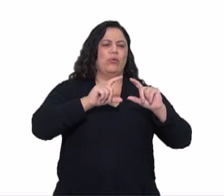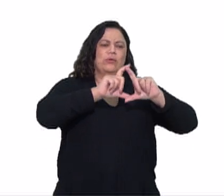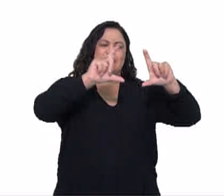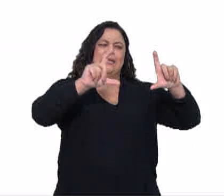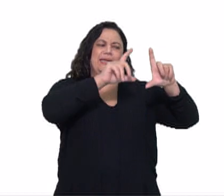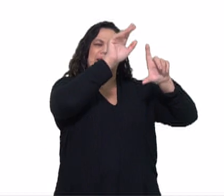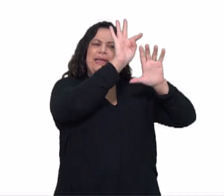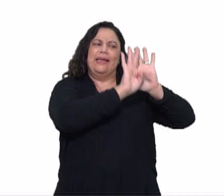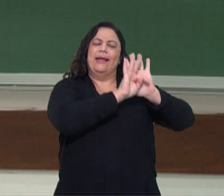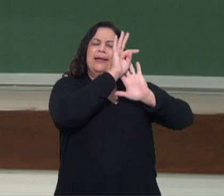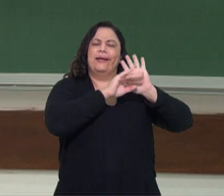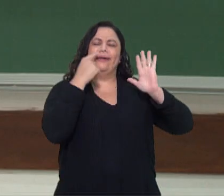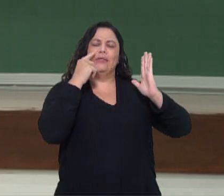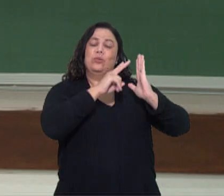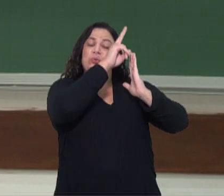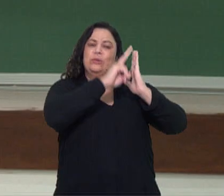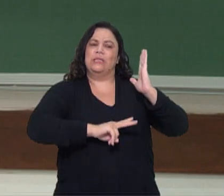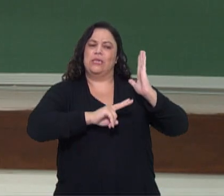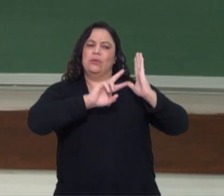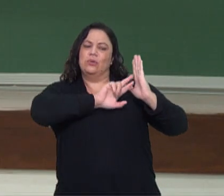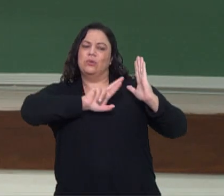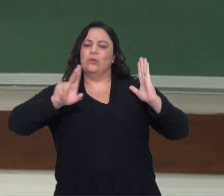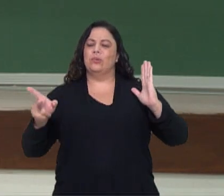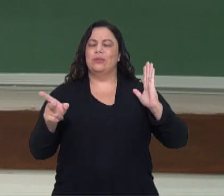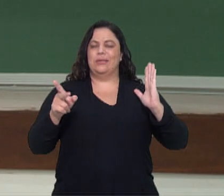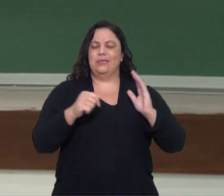aspas. Vamos voltar lá no texto.